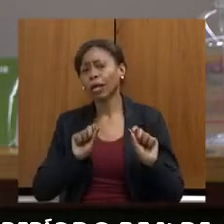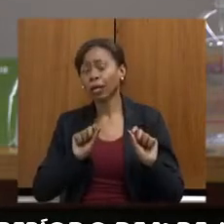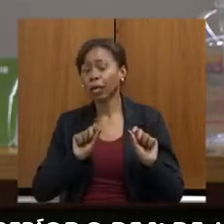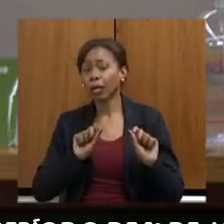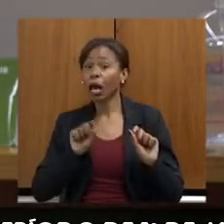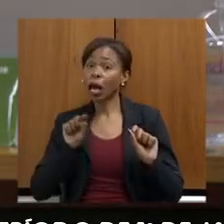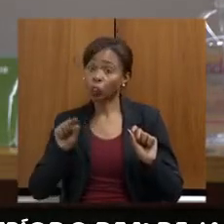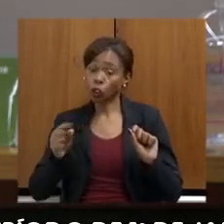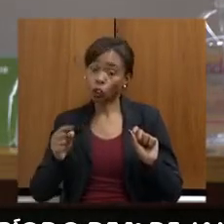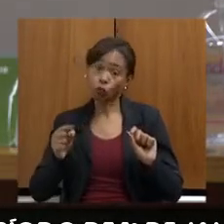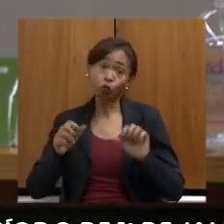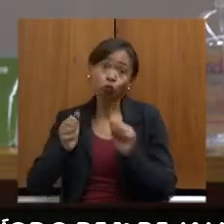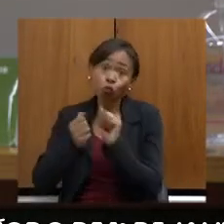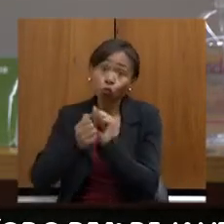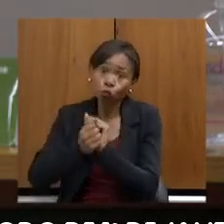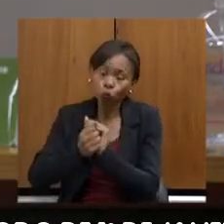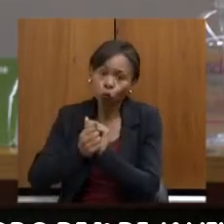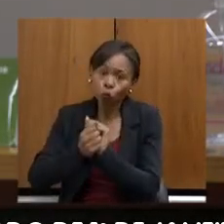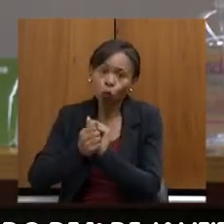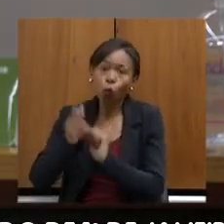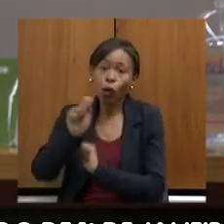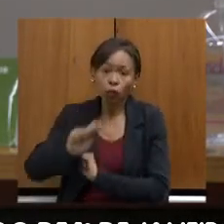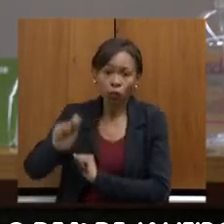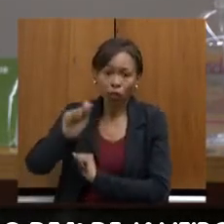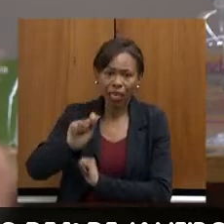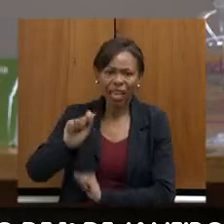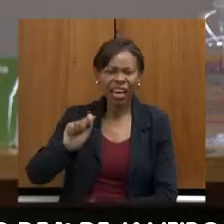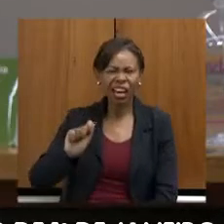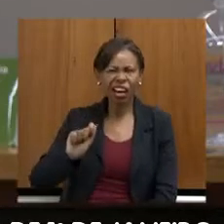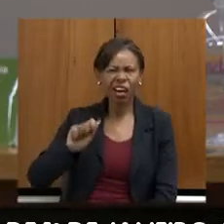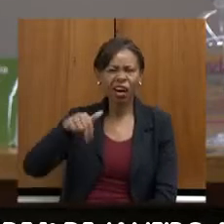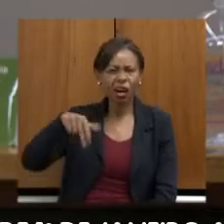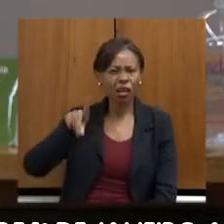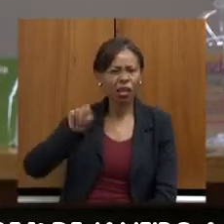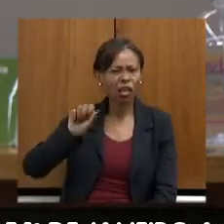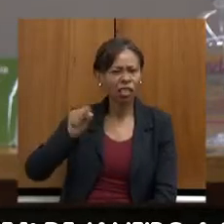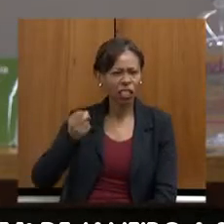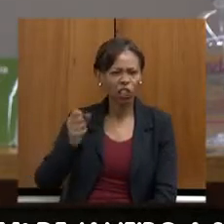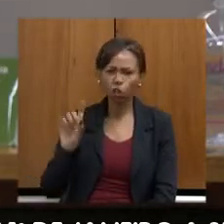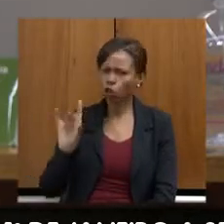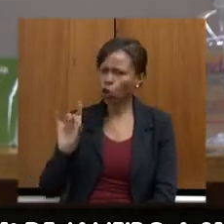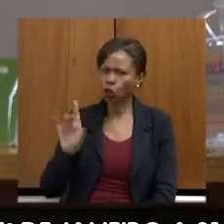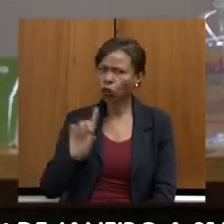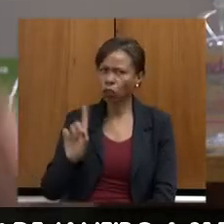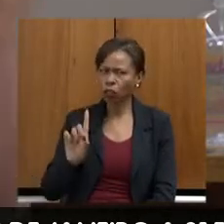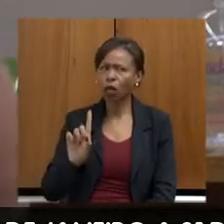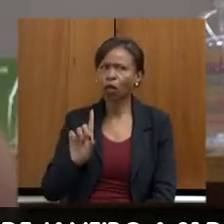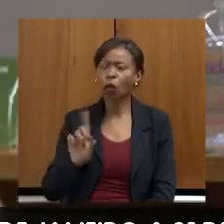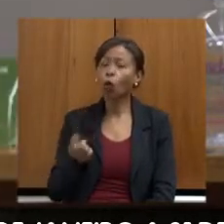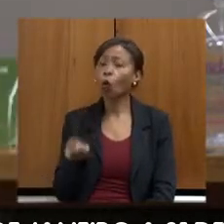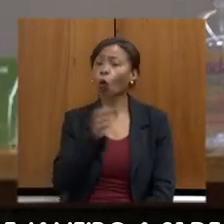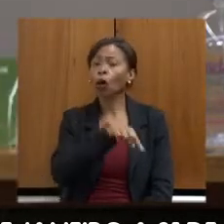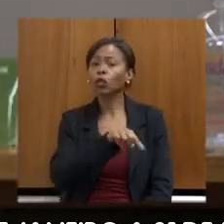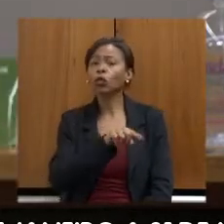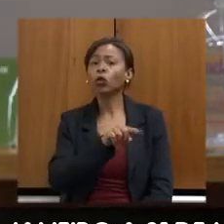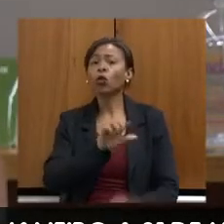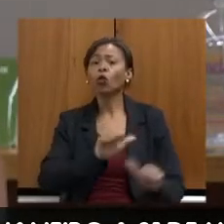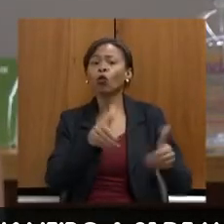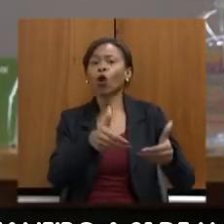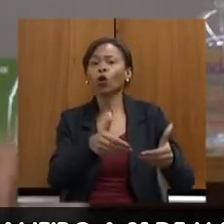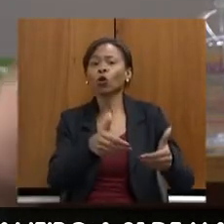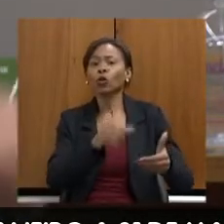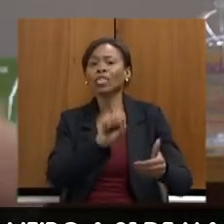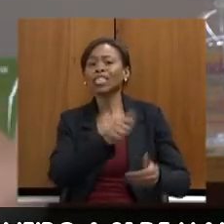conjunto com as associações não só anda que foi quem fez a solicitação que na época o fórum permanente São Francisco fez o mesmo